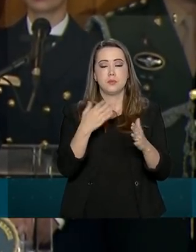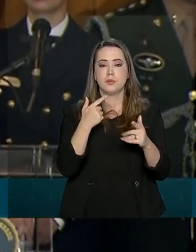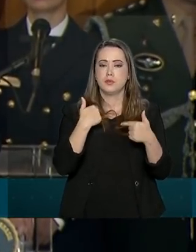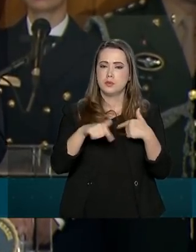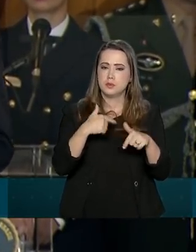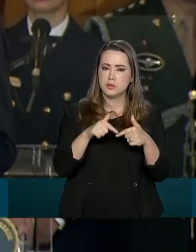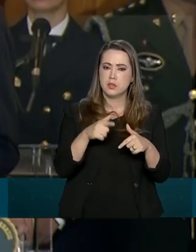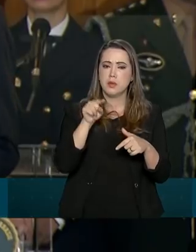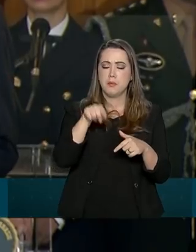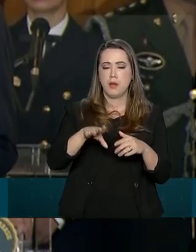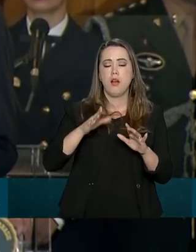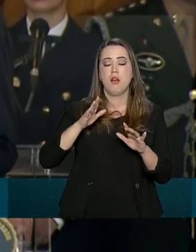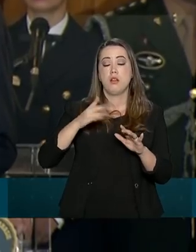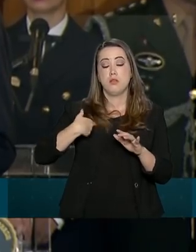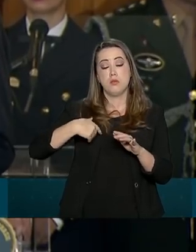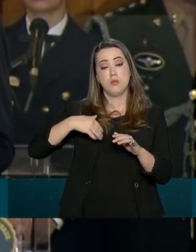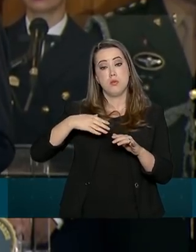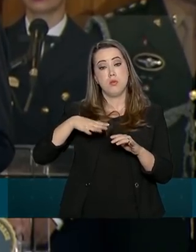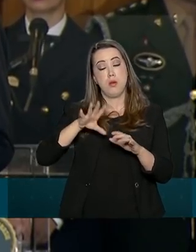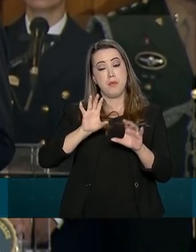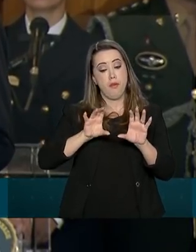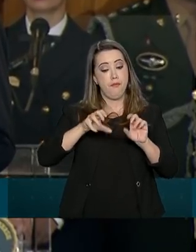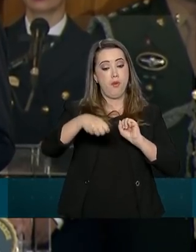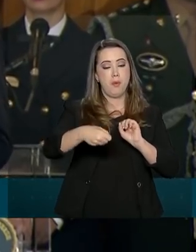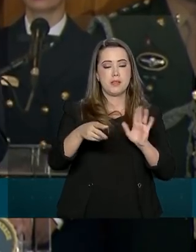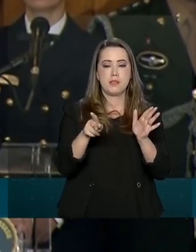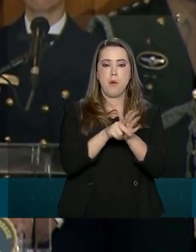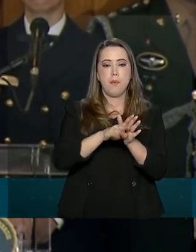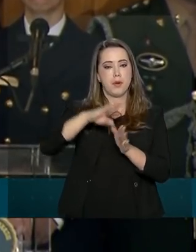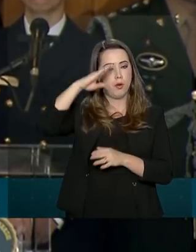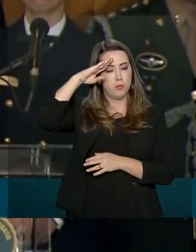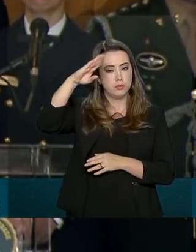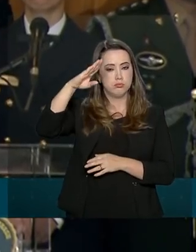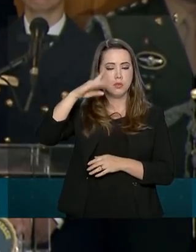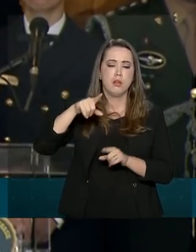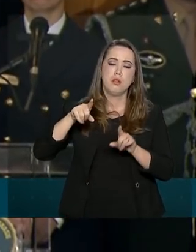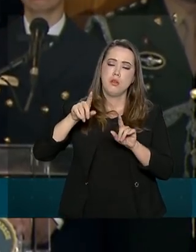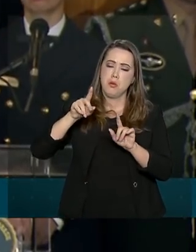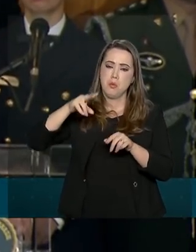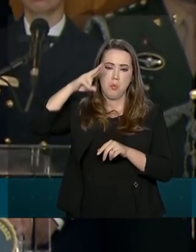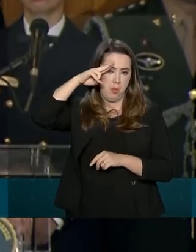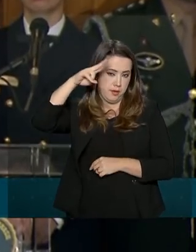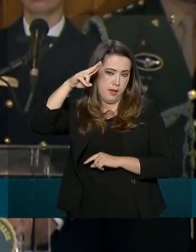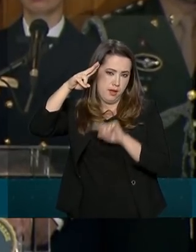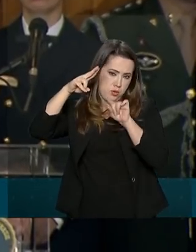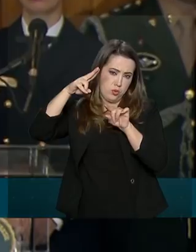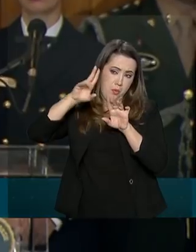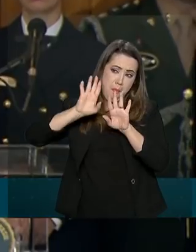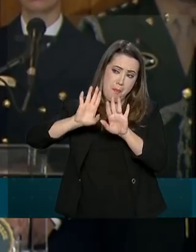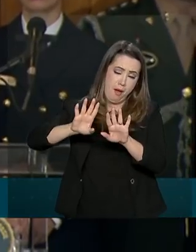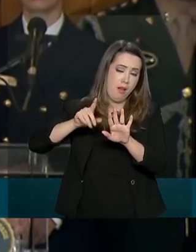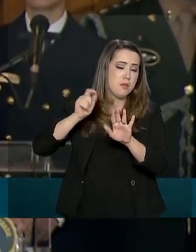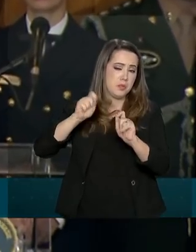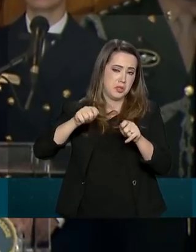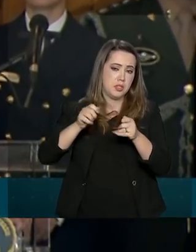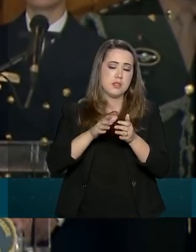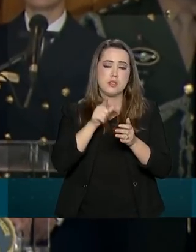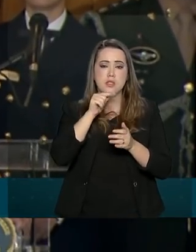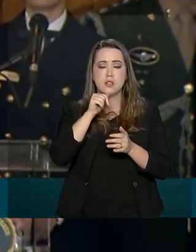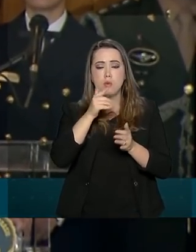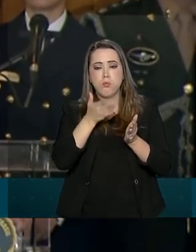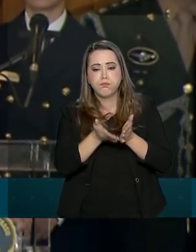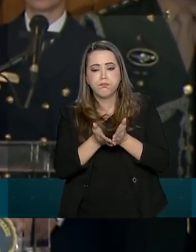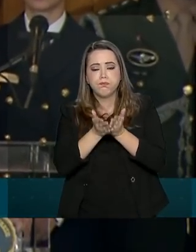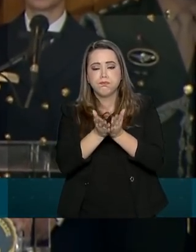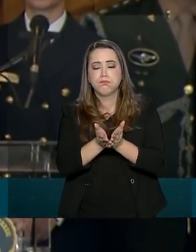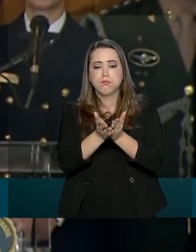Exército Brasileiro, que poderia ter sido a Marinha Aeronáutica também. É que apareceu o Exército naquele momento, quando eu tinha